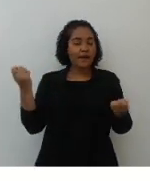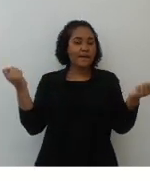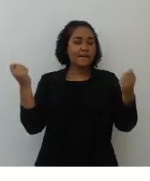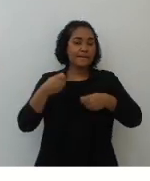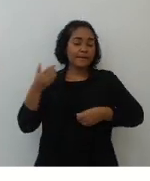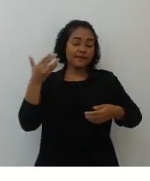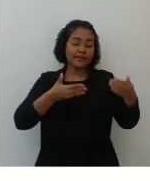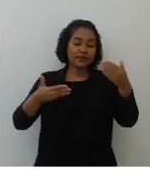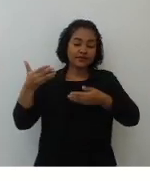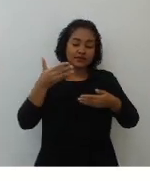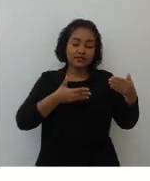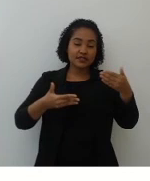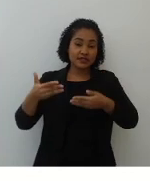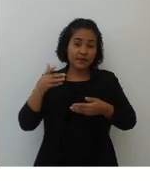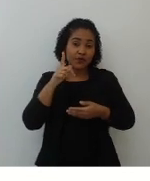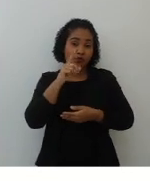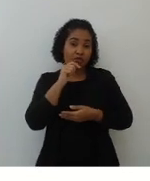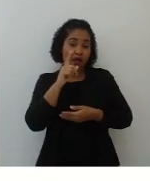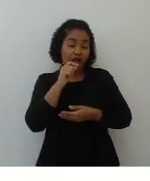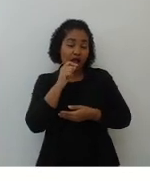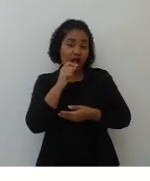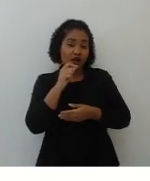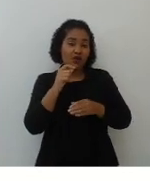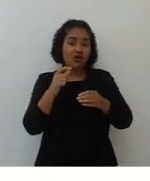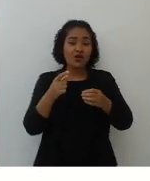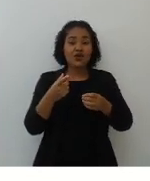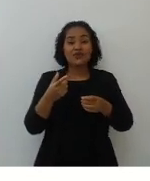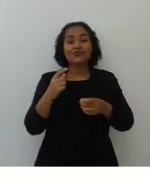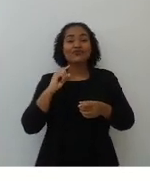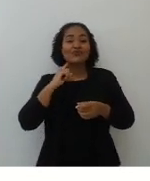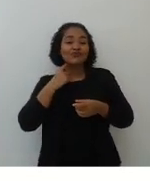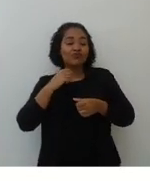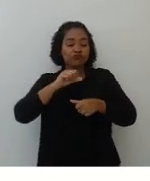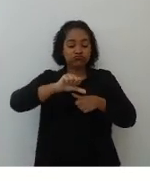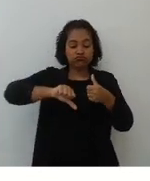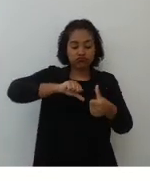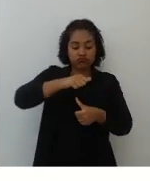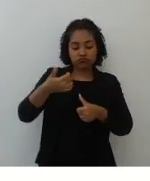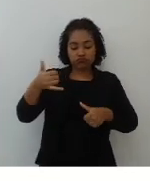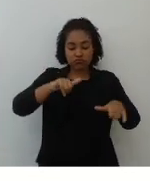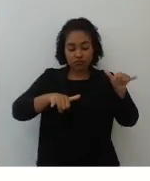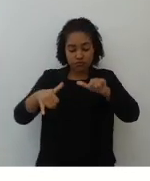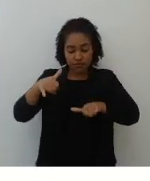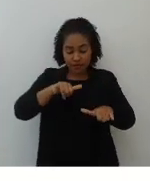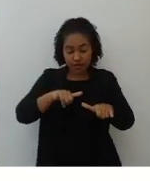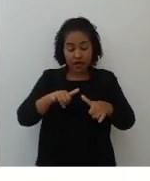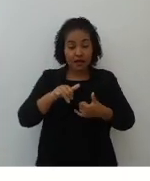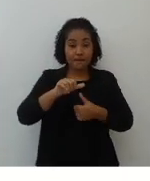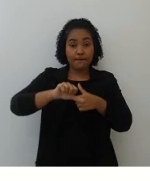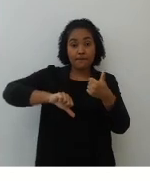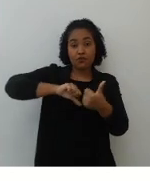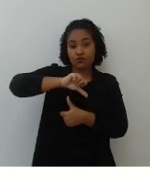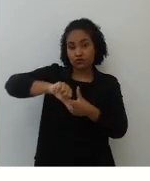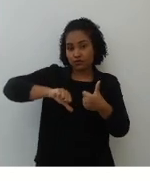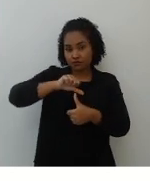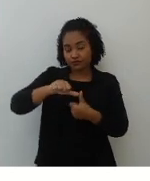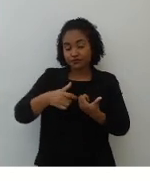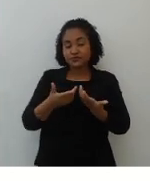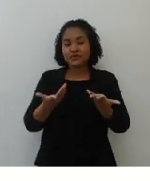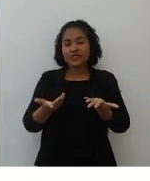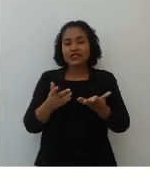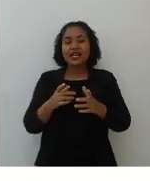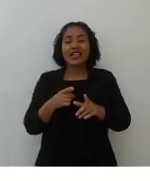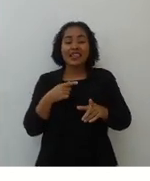água oxigenada, que é um subproduto de reações de ácidos graxos, né, lipídios e aminoácidos.